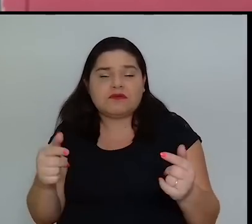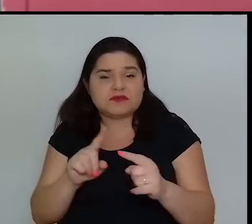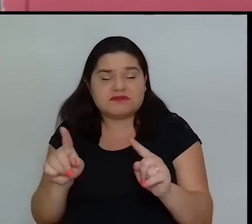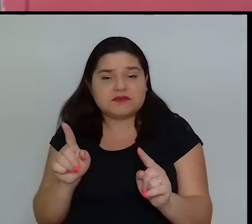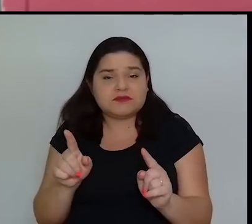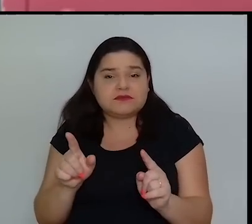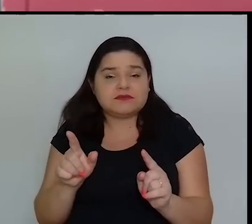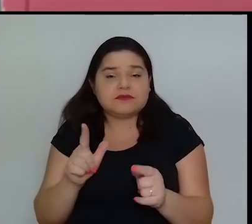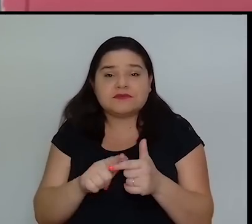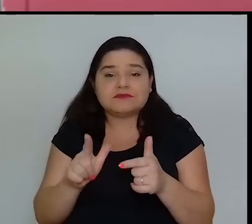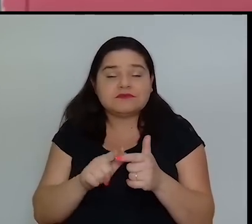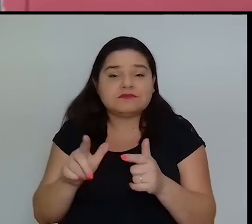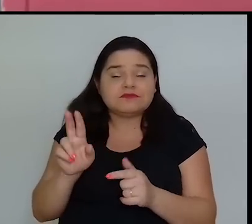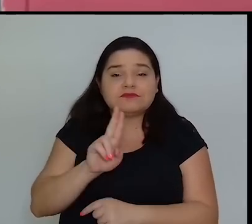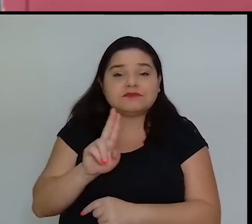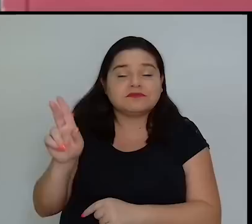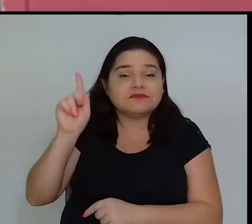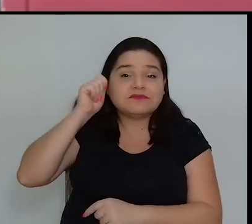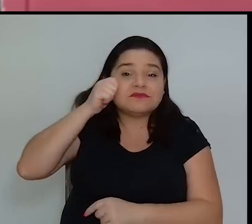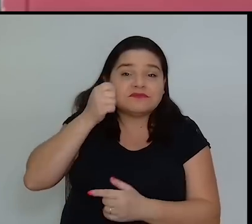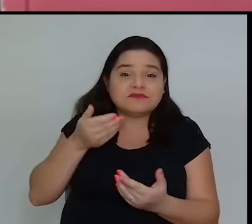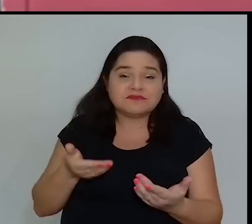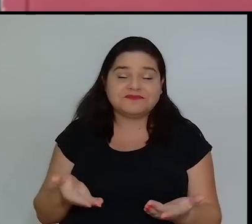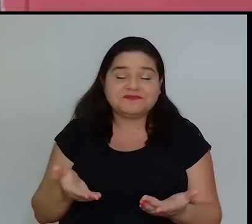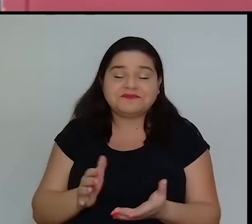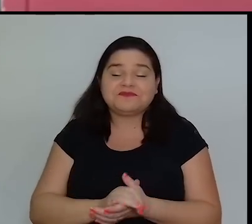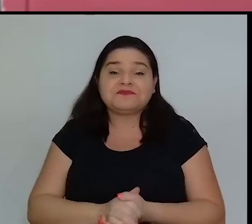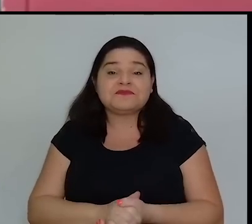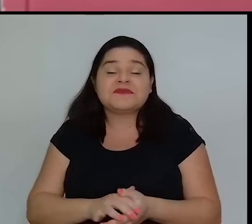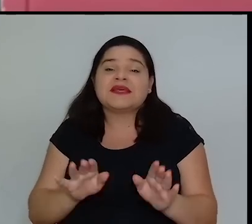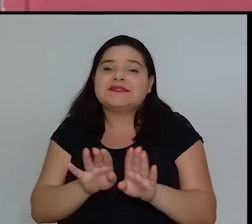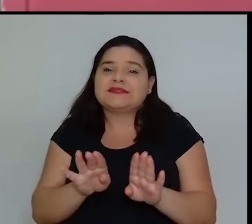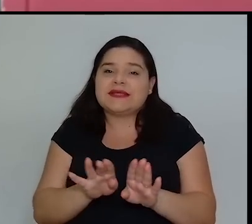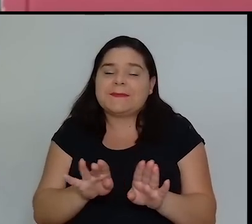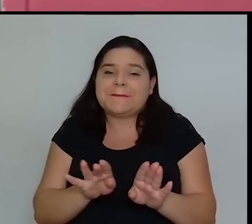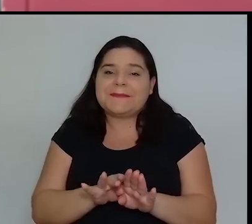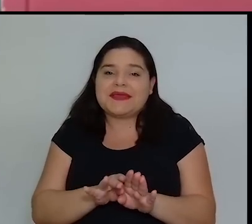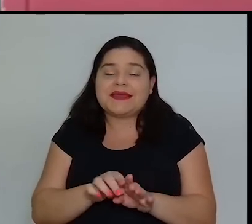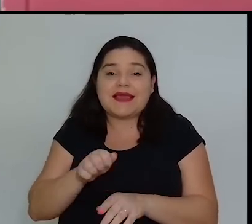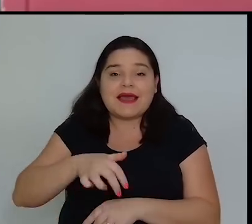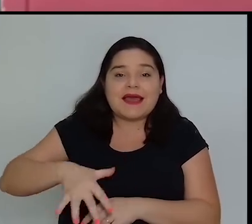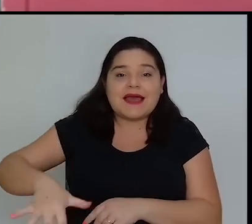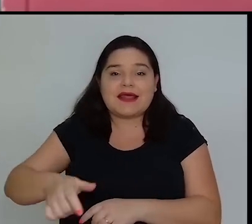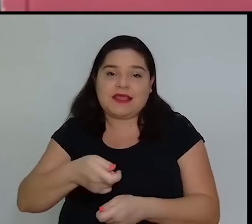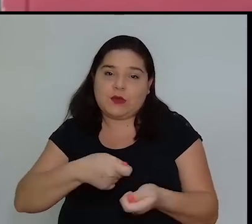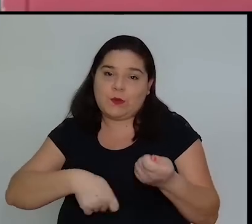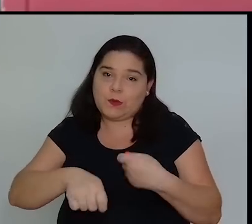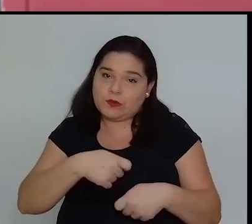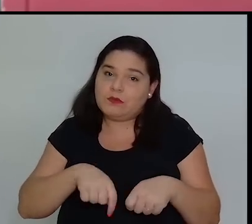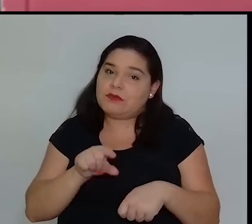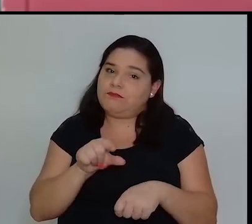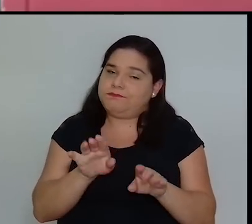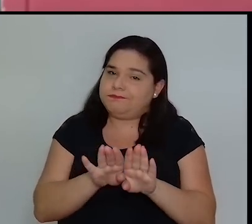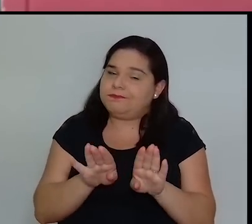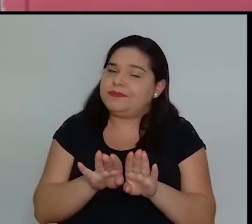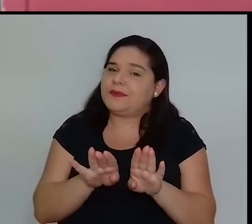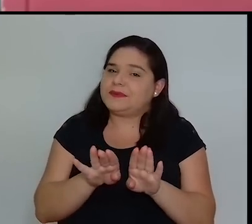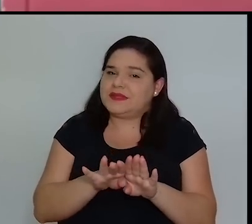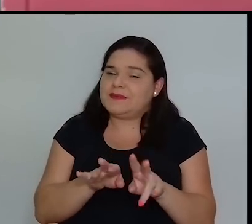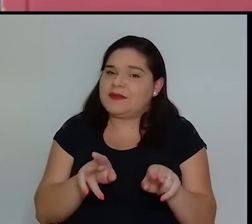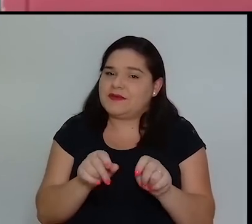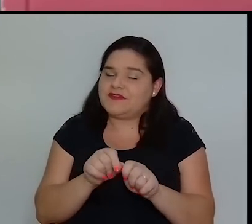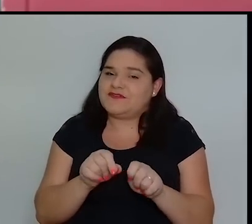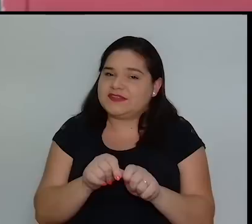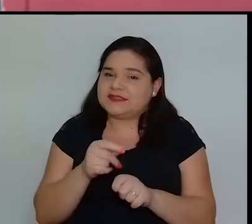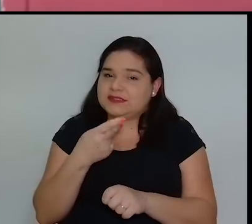com outras denominações em relação a parte Econômica é um pouco isso também que a gente tá fazendo agora que